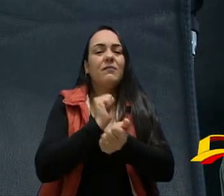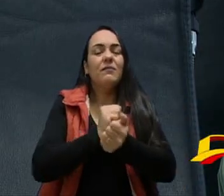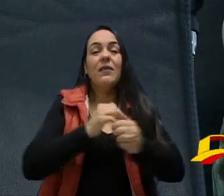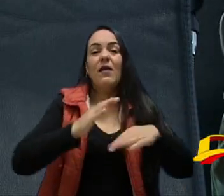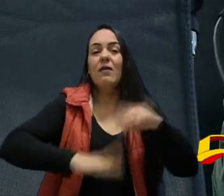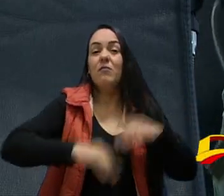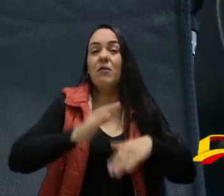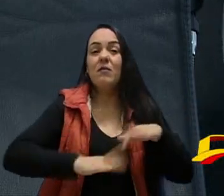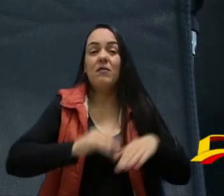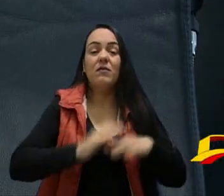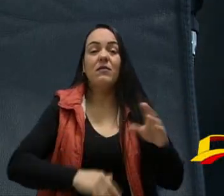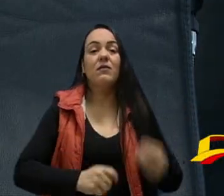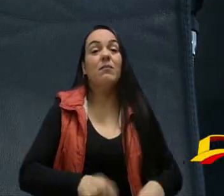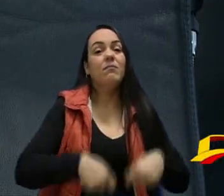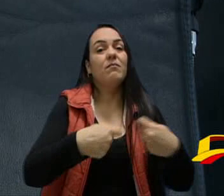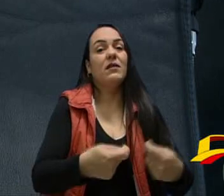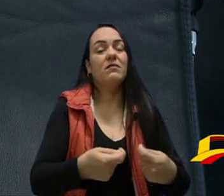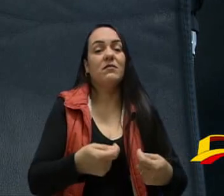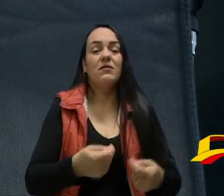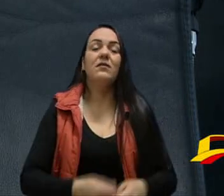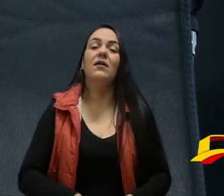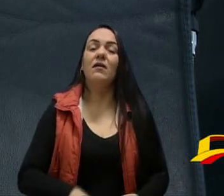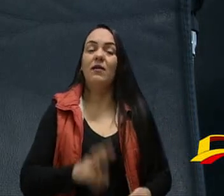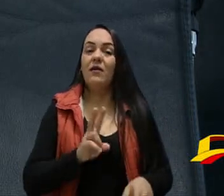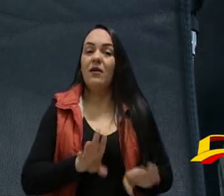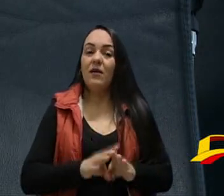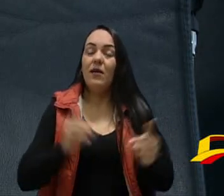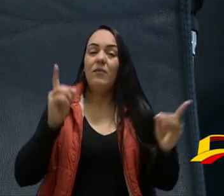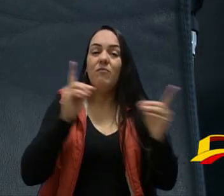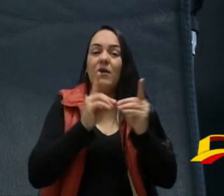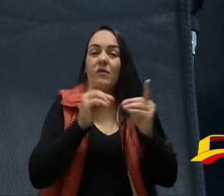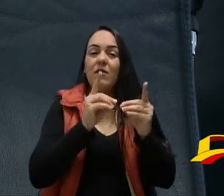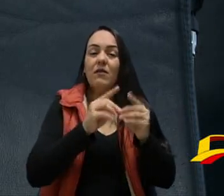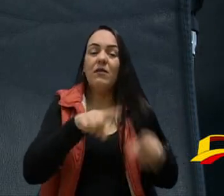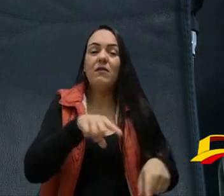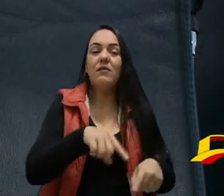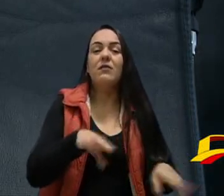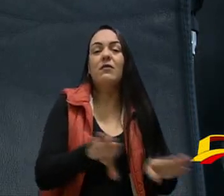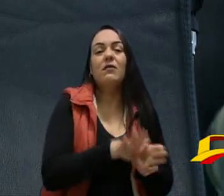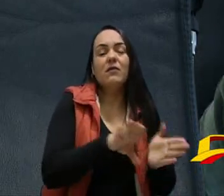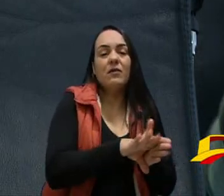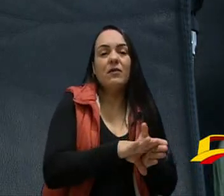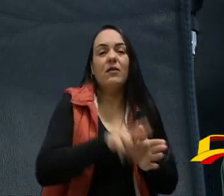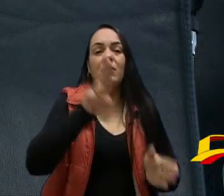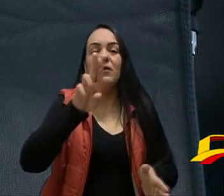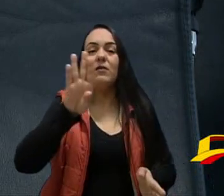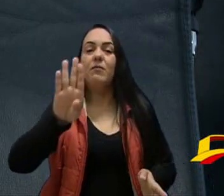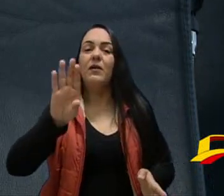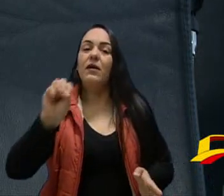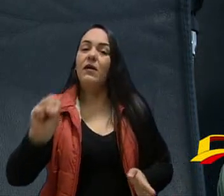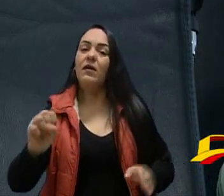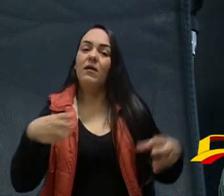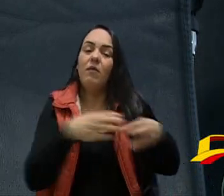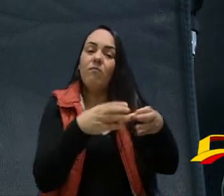profissional thalia à disposição o que que a gente espera partir do momento e dar entrada na unidade acolhida por uma equipe de